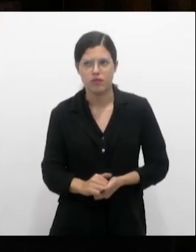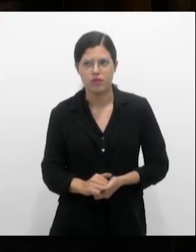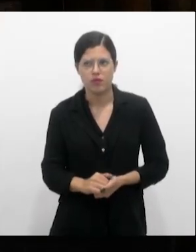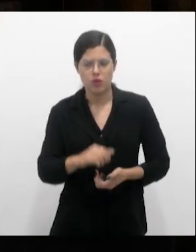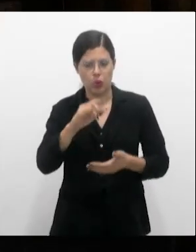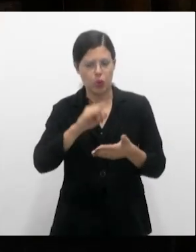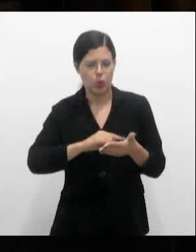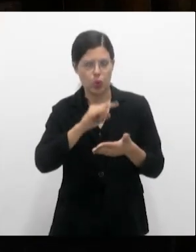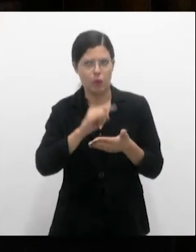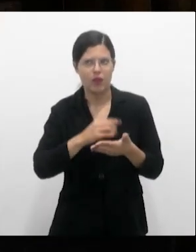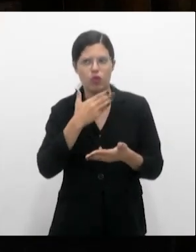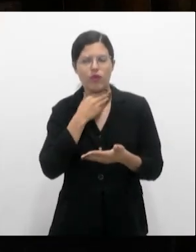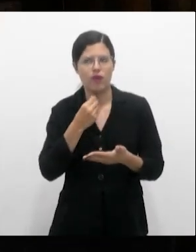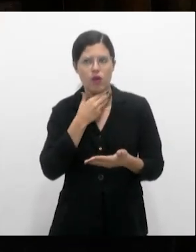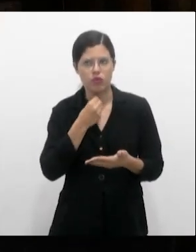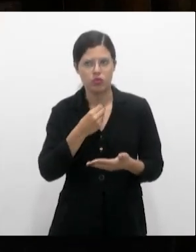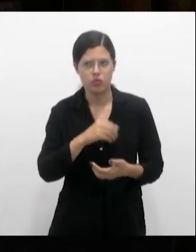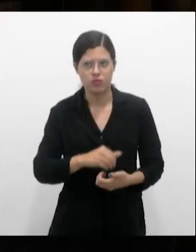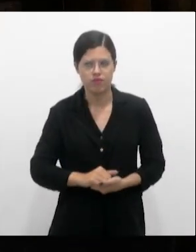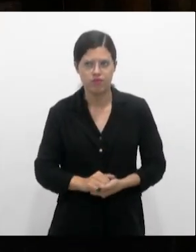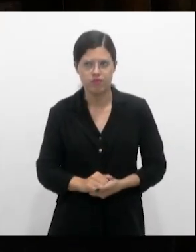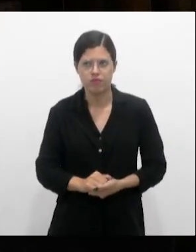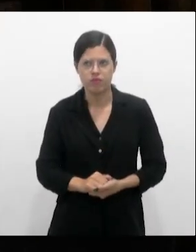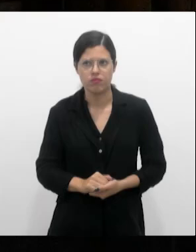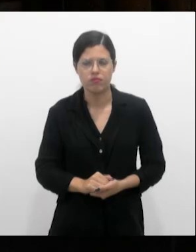Documento falso,